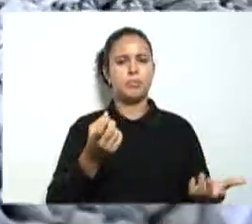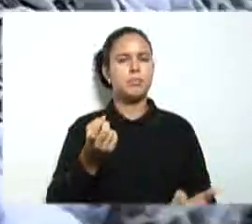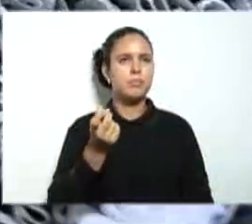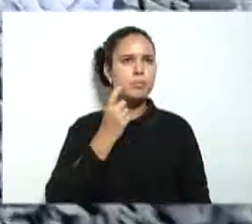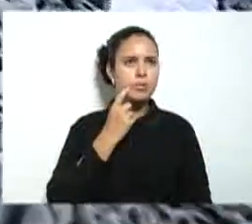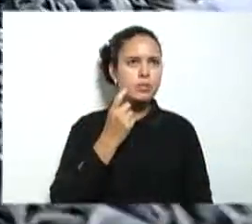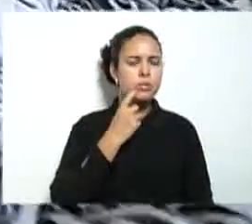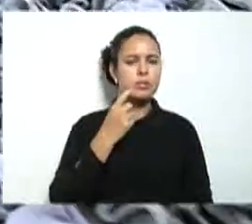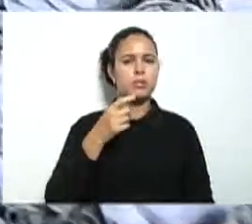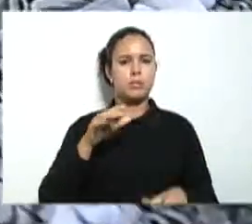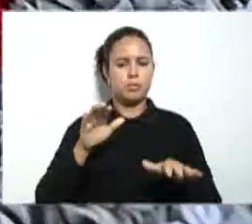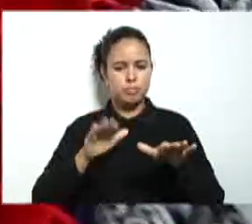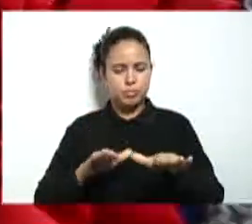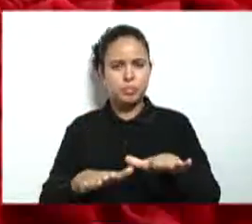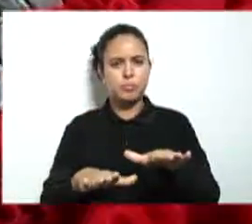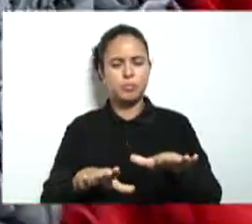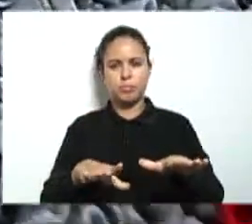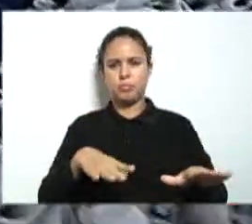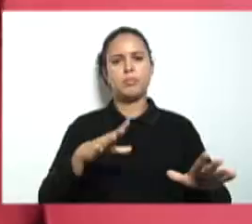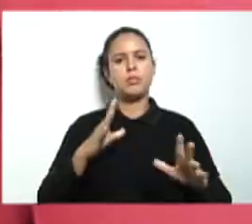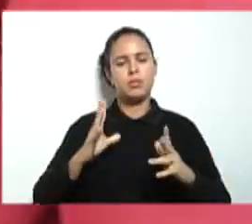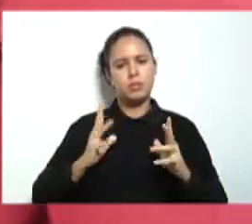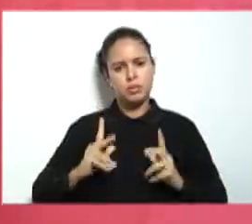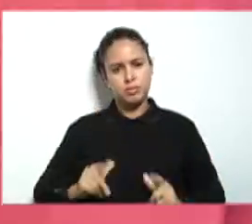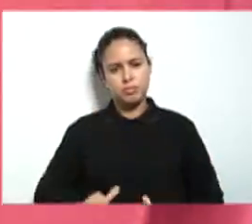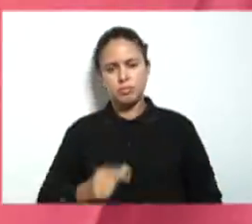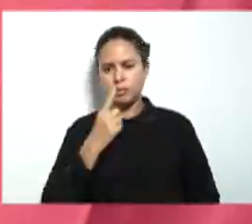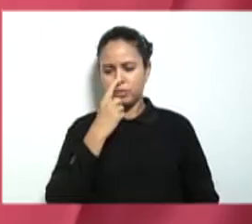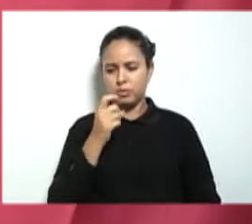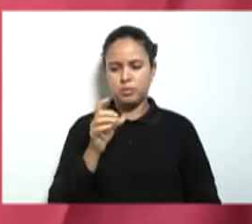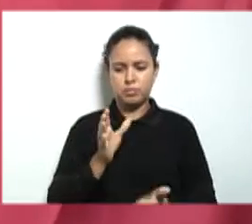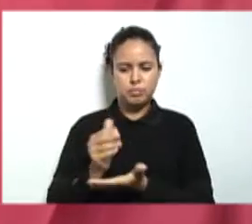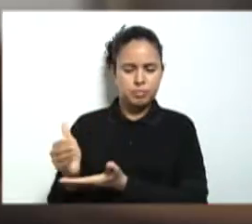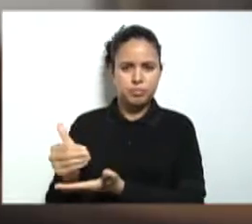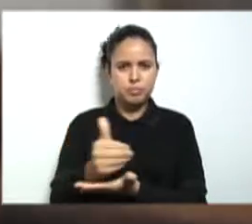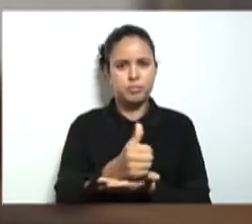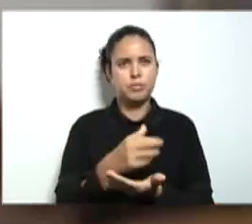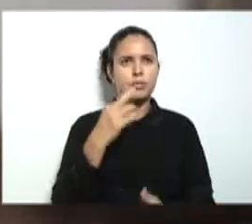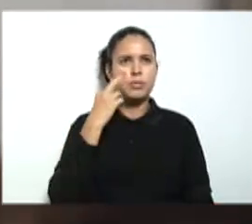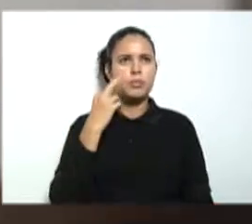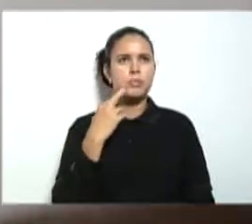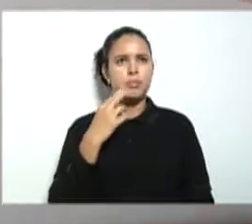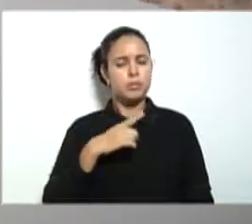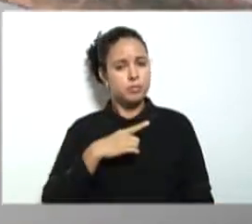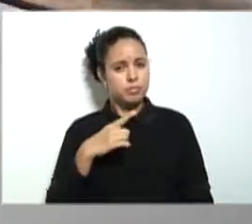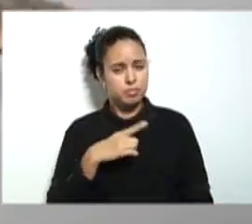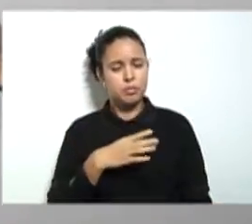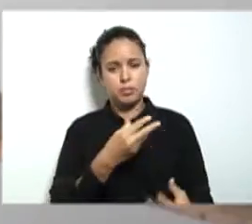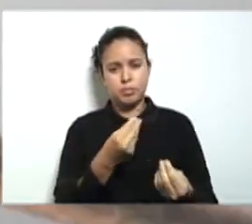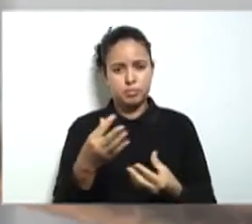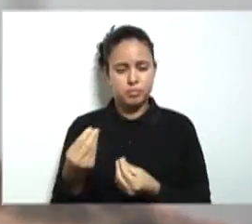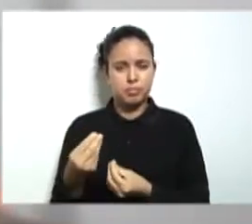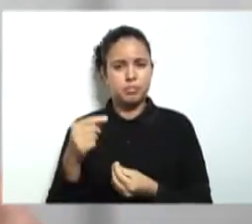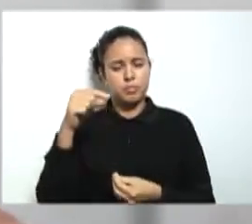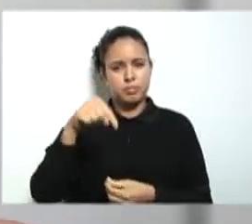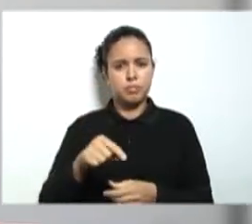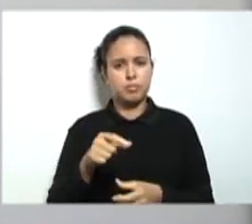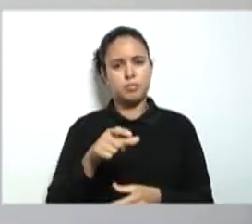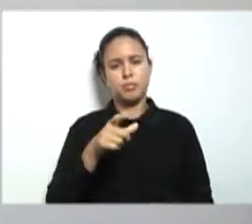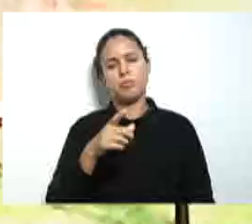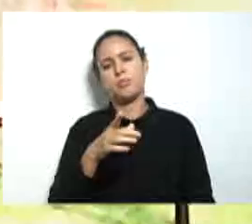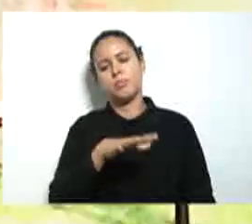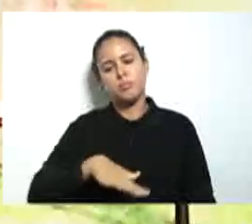de costureiras, de catadores. Rondônia é exemplo nesse setor. E a expectativa é que este será o ramo que